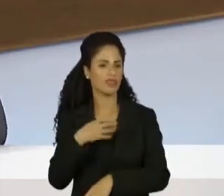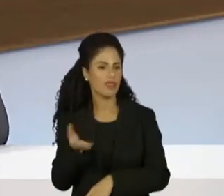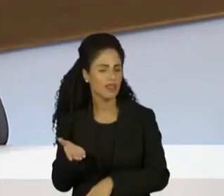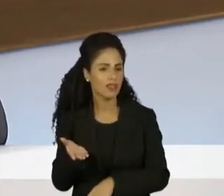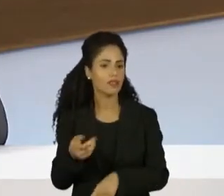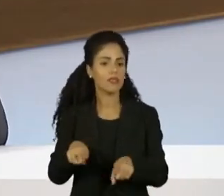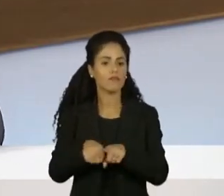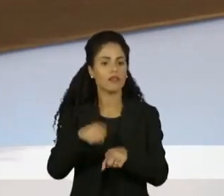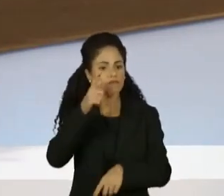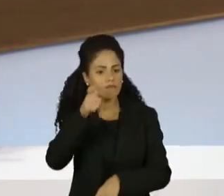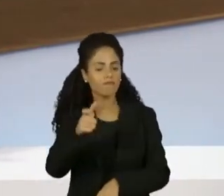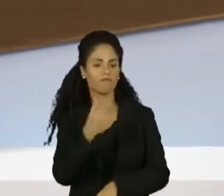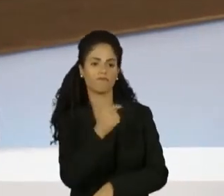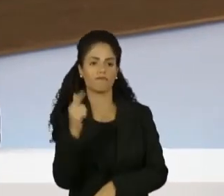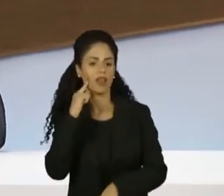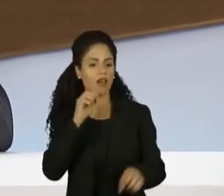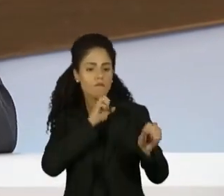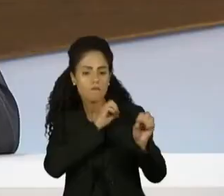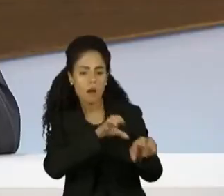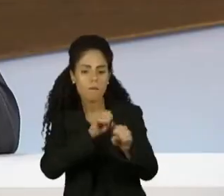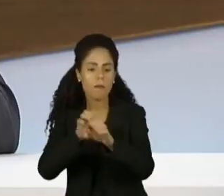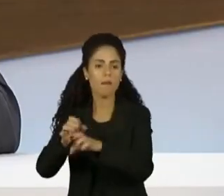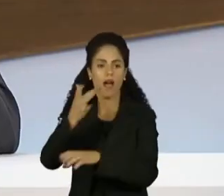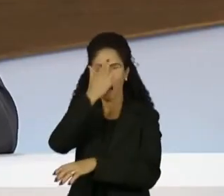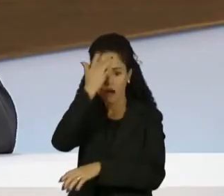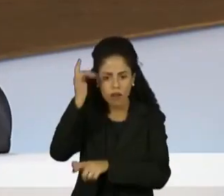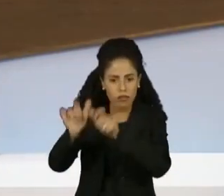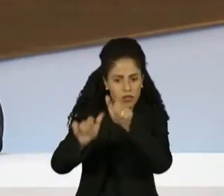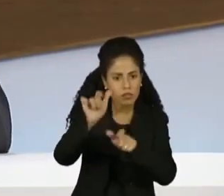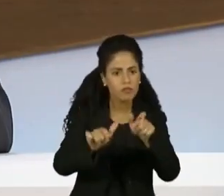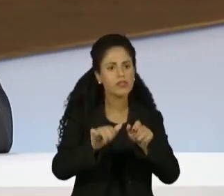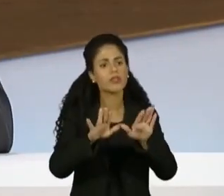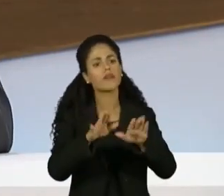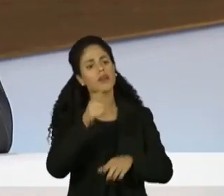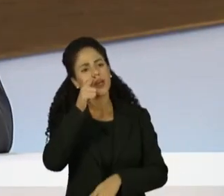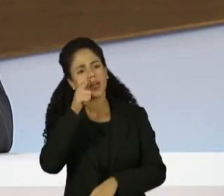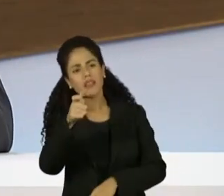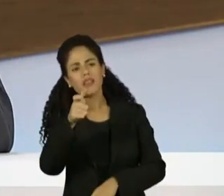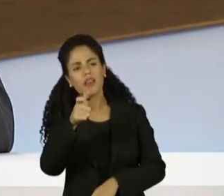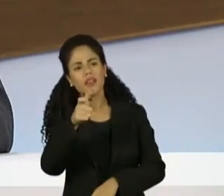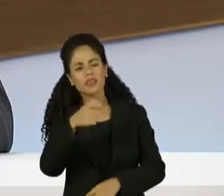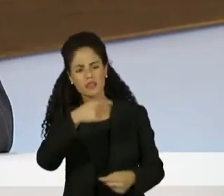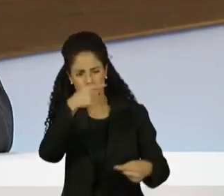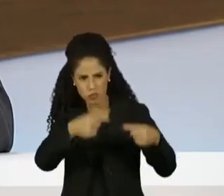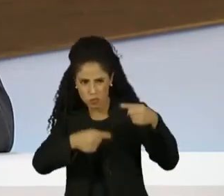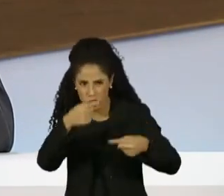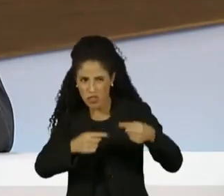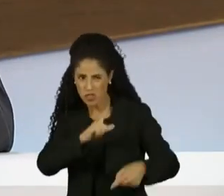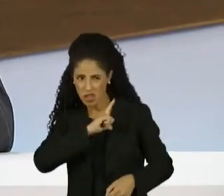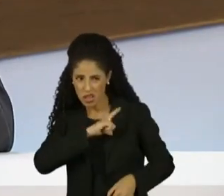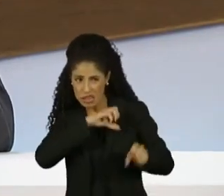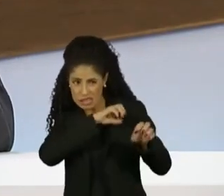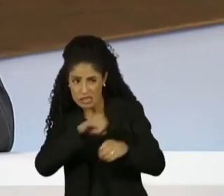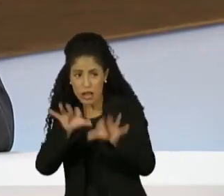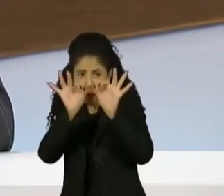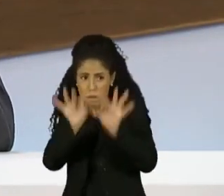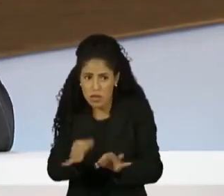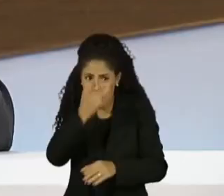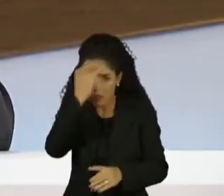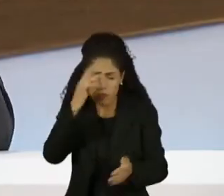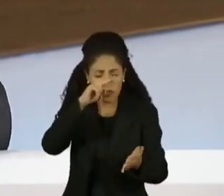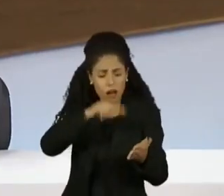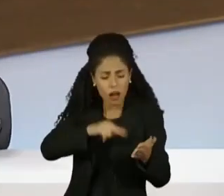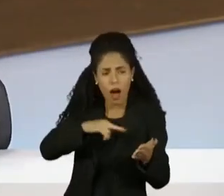não havia o interesse do regime em educar as pessoas. Então eu pergunto, há um interesse dos políticos em que as pessoas no Brasil realmente sejam alfabetizadas,